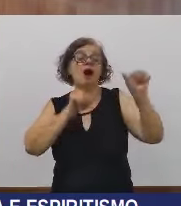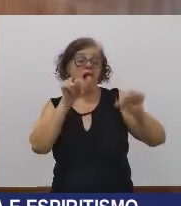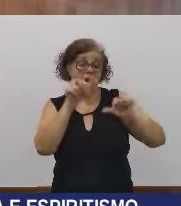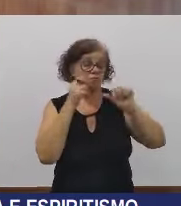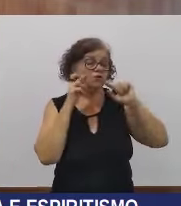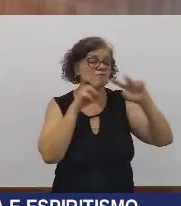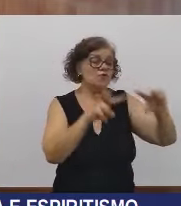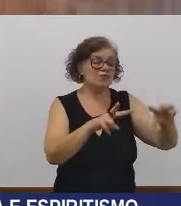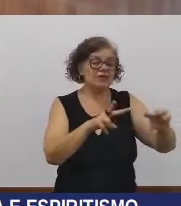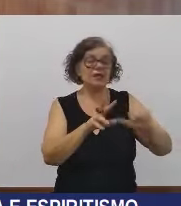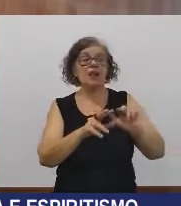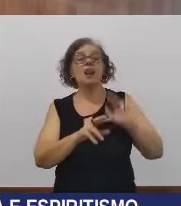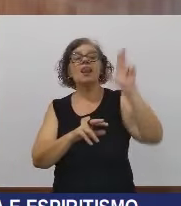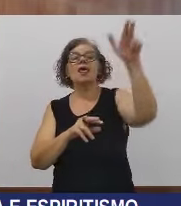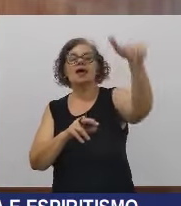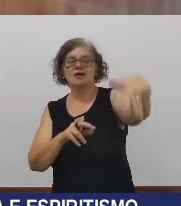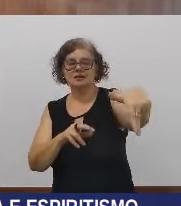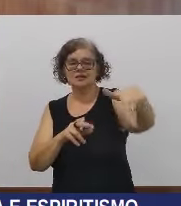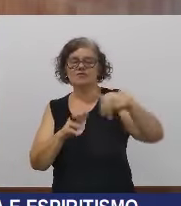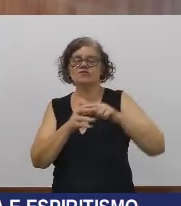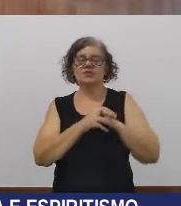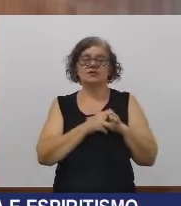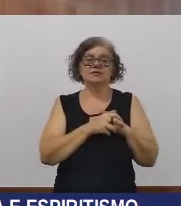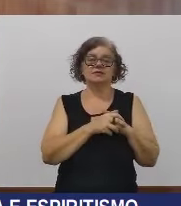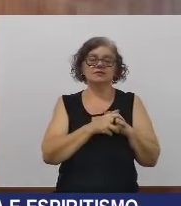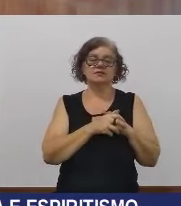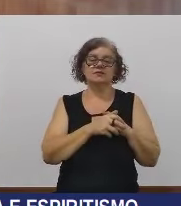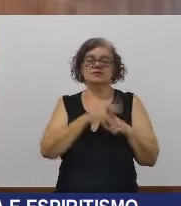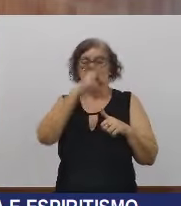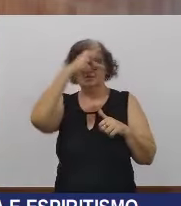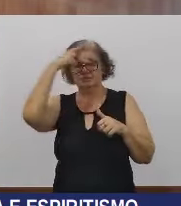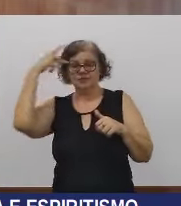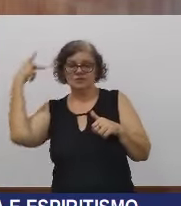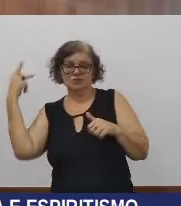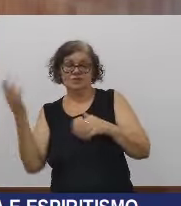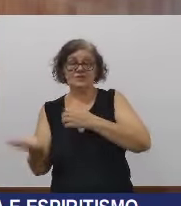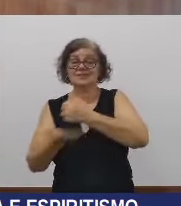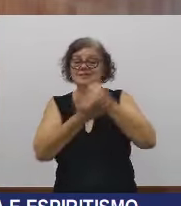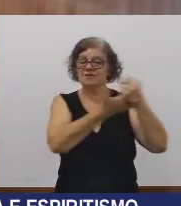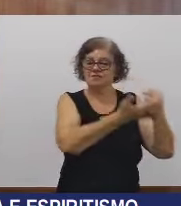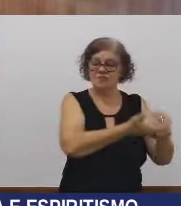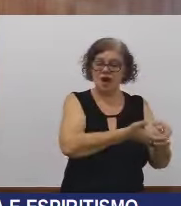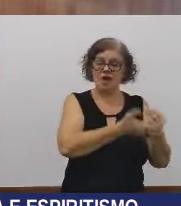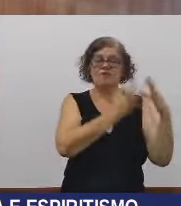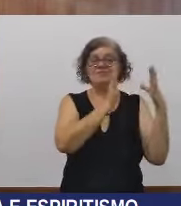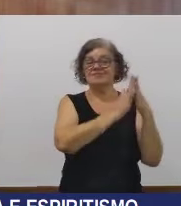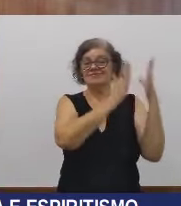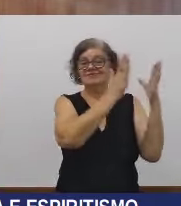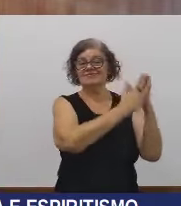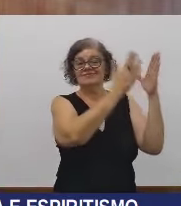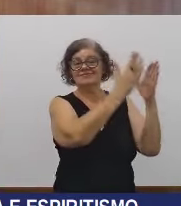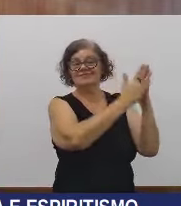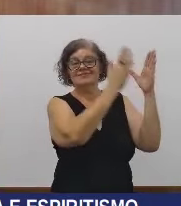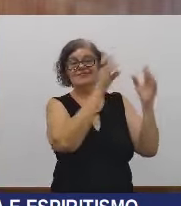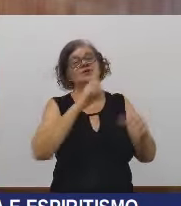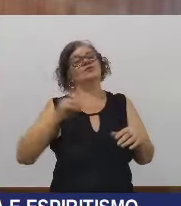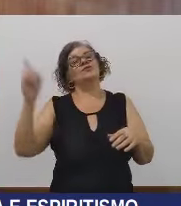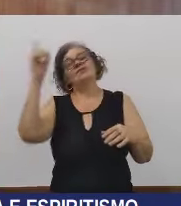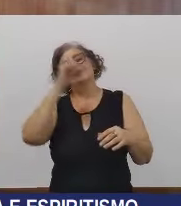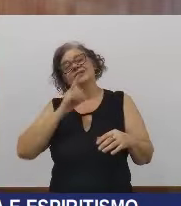e o resultado que você gostaria. Eu sempre falo isso, né? Tem pessoas que vão no aniversário no domingo,